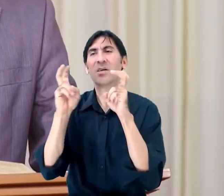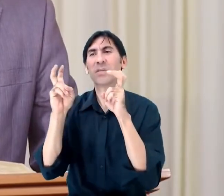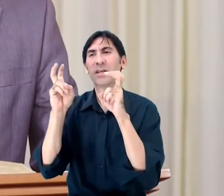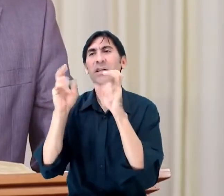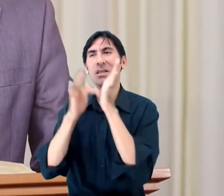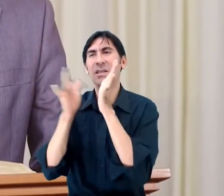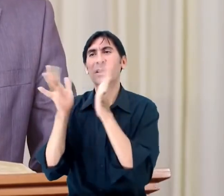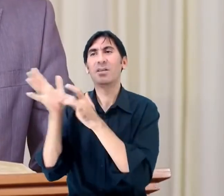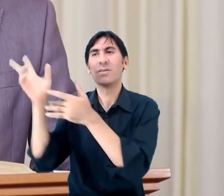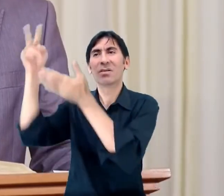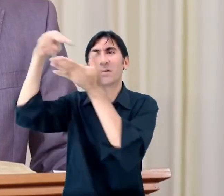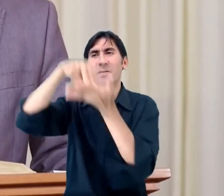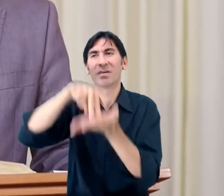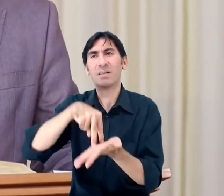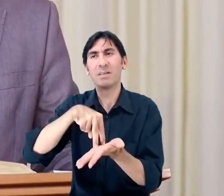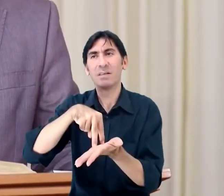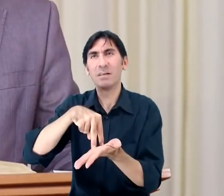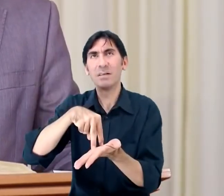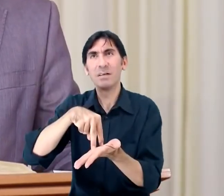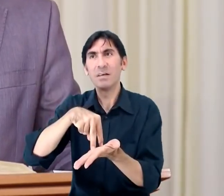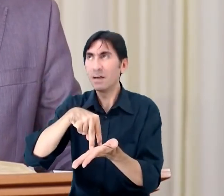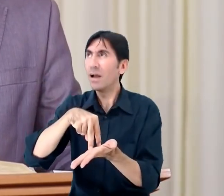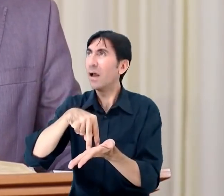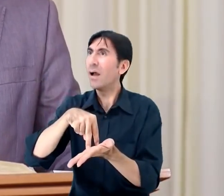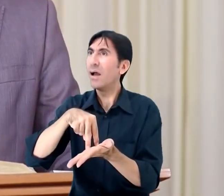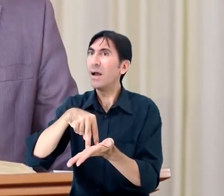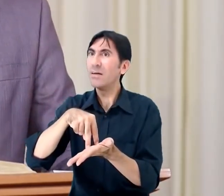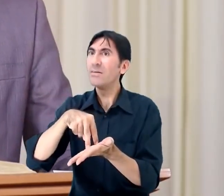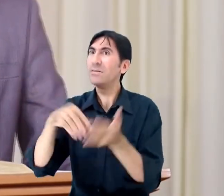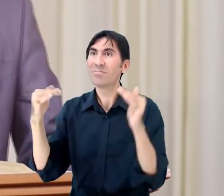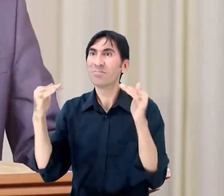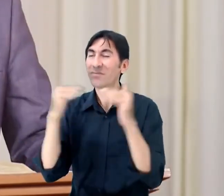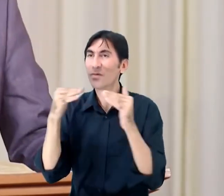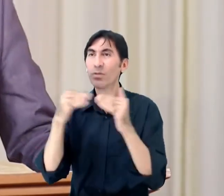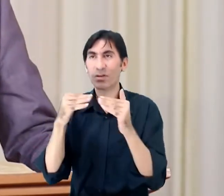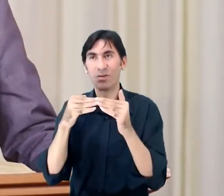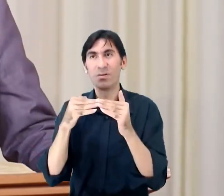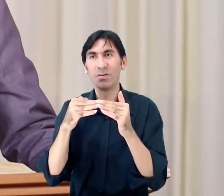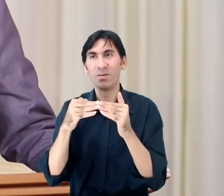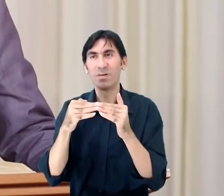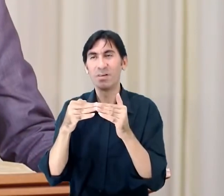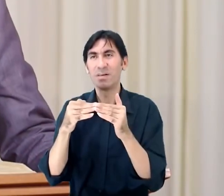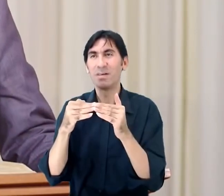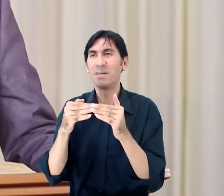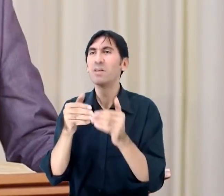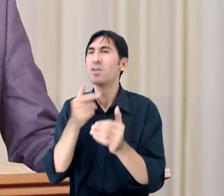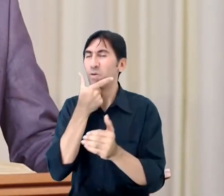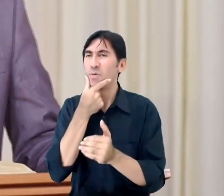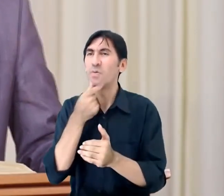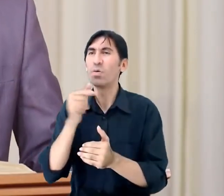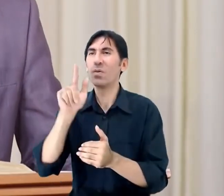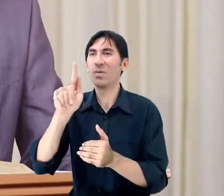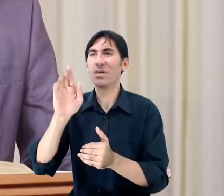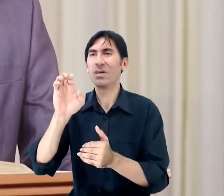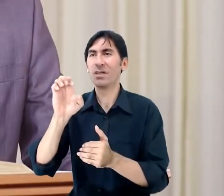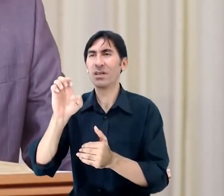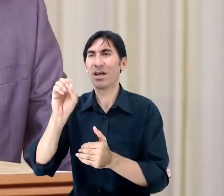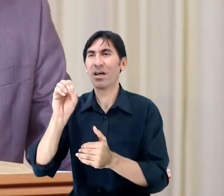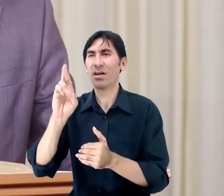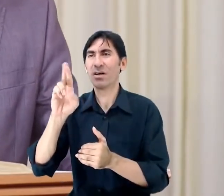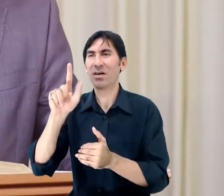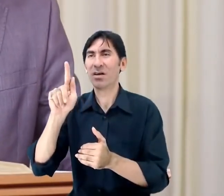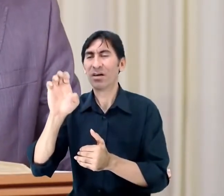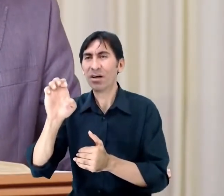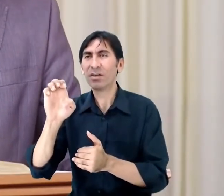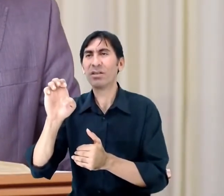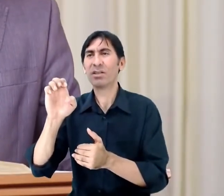E sabiam que essa ideia deu certo? Ele começou a ir de casa em casa, levando literaturas,